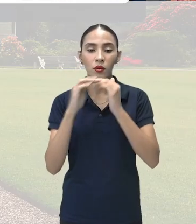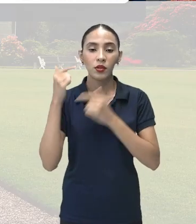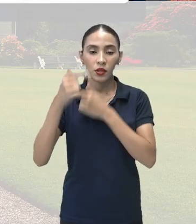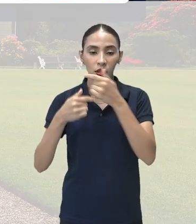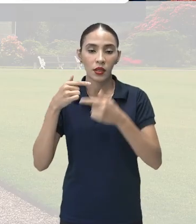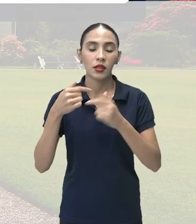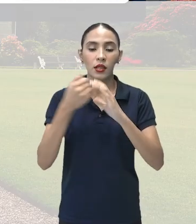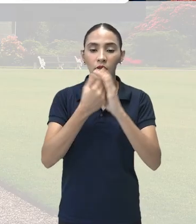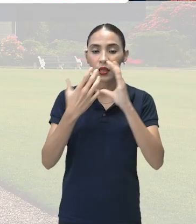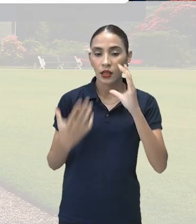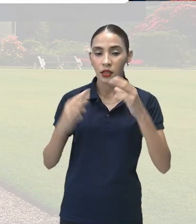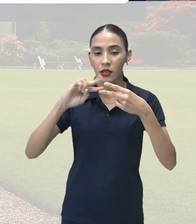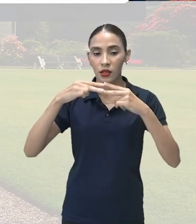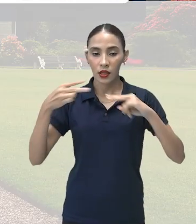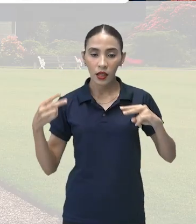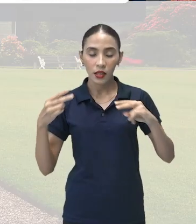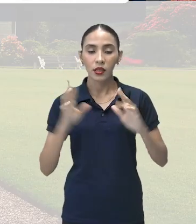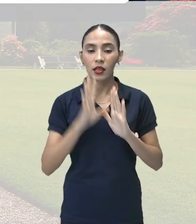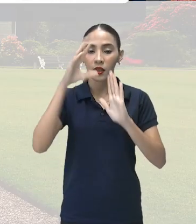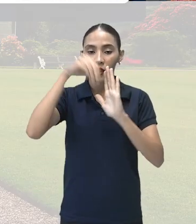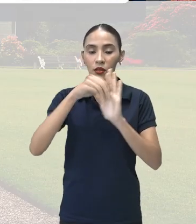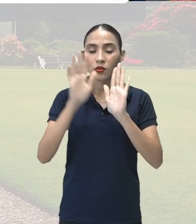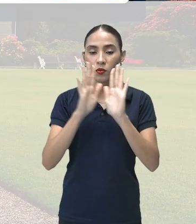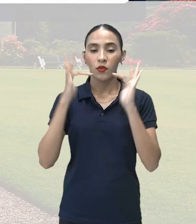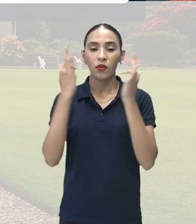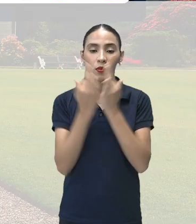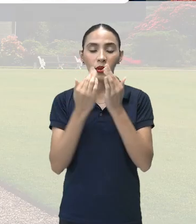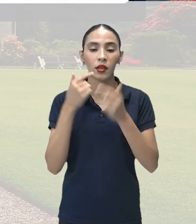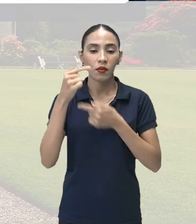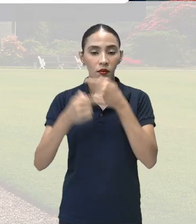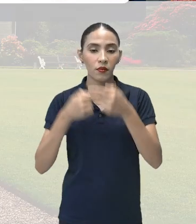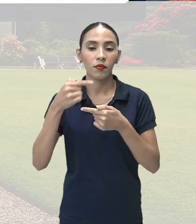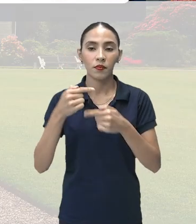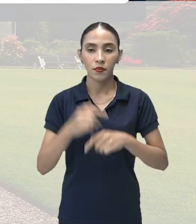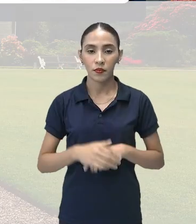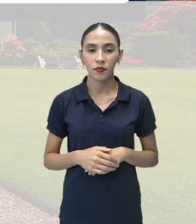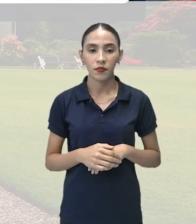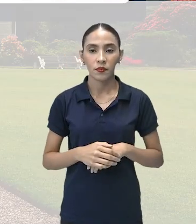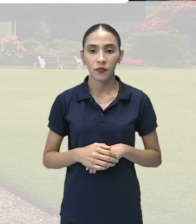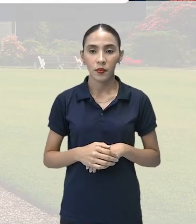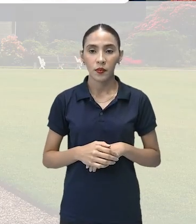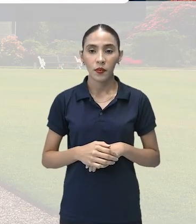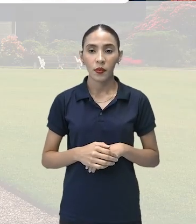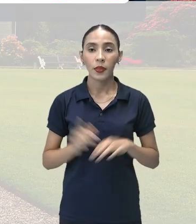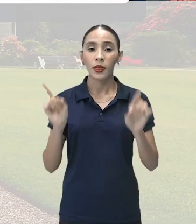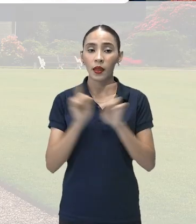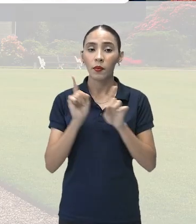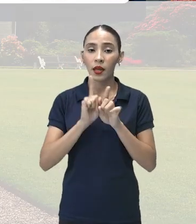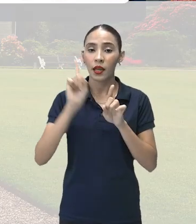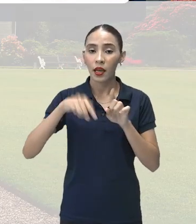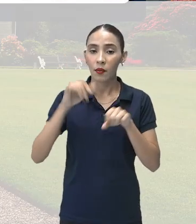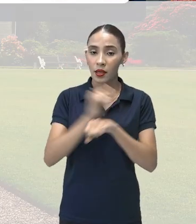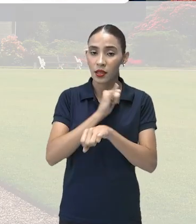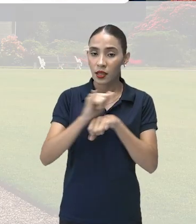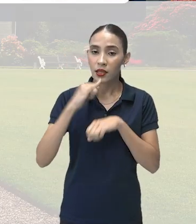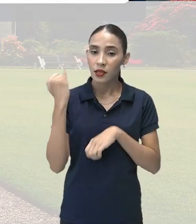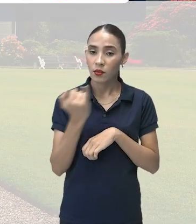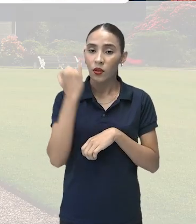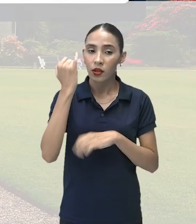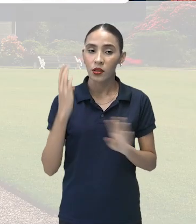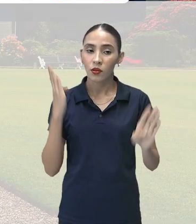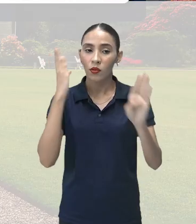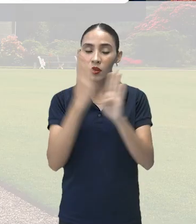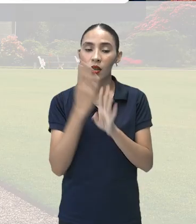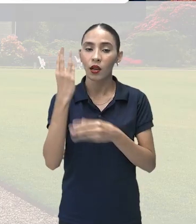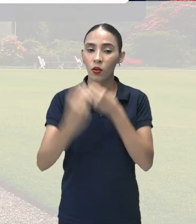uma característica genética dentro de uma família ao longo de várias gerações. Ela é uma ferramenta crucial para